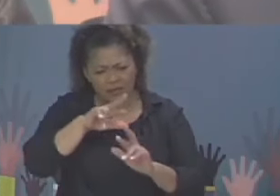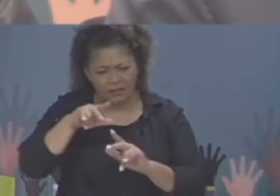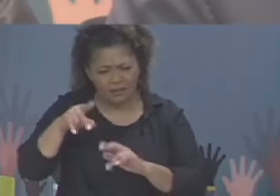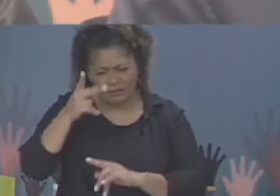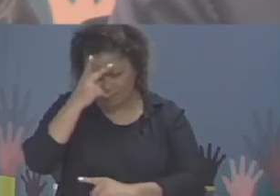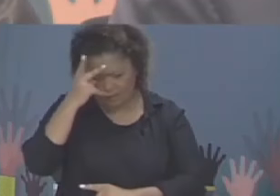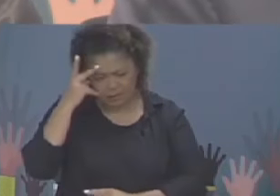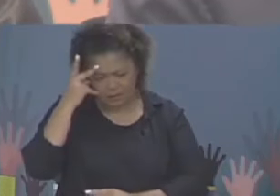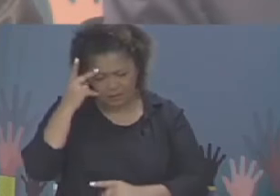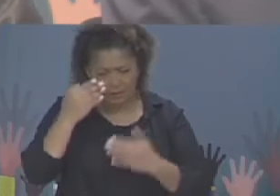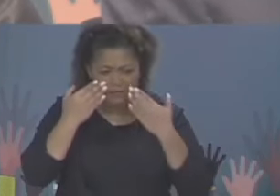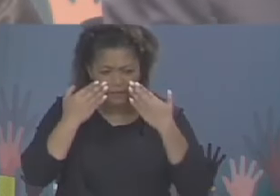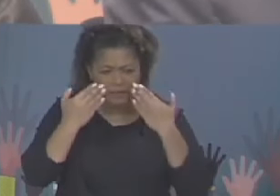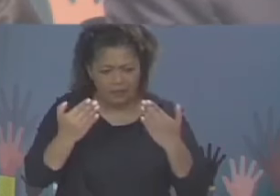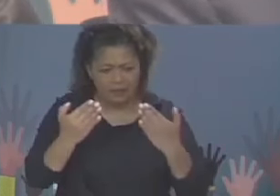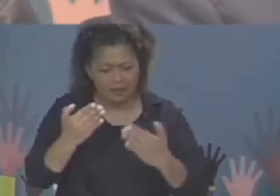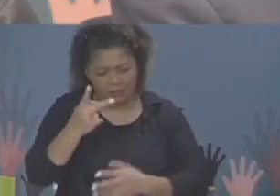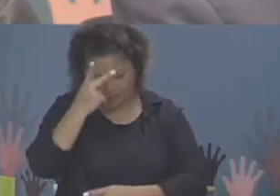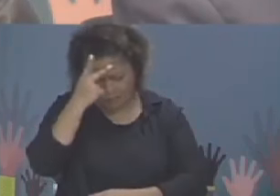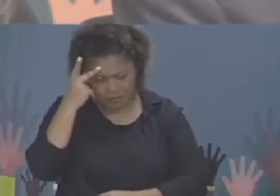pessoas. Primeiramente,